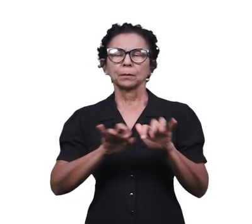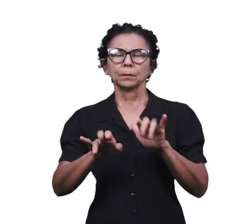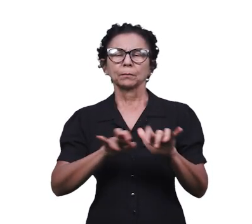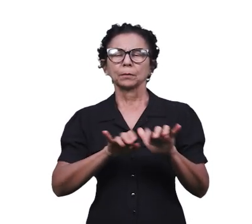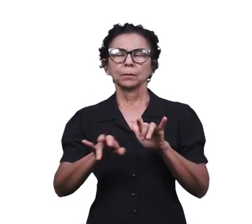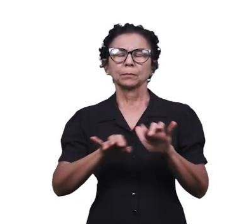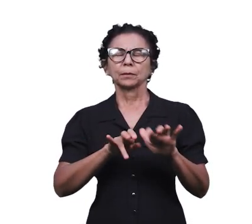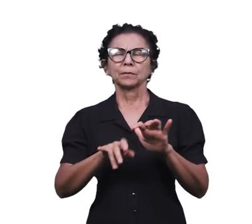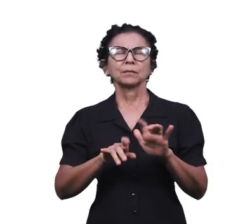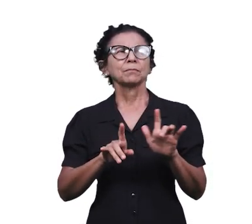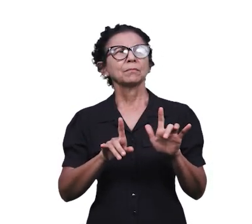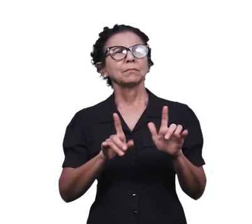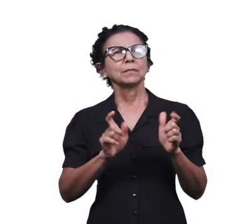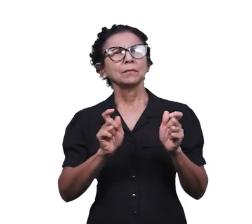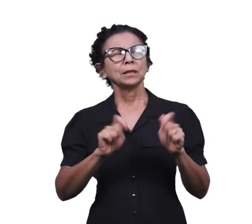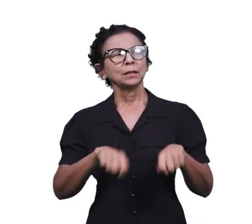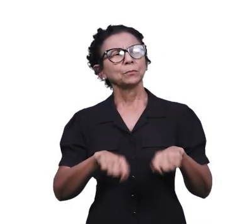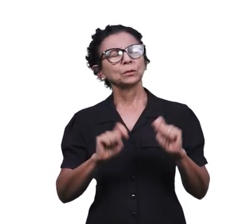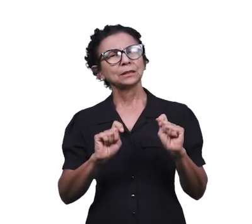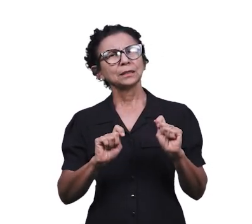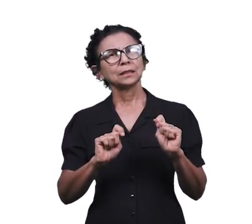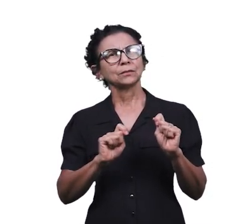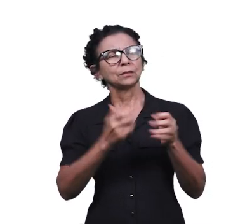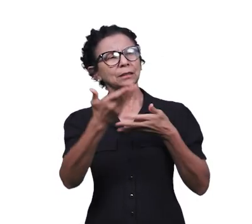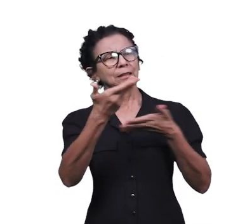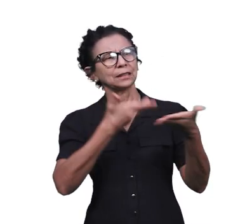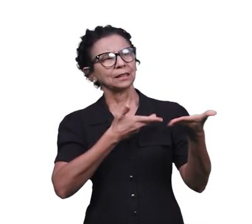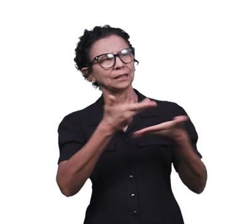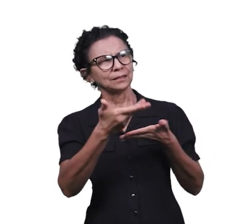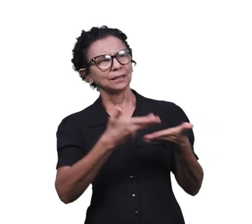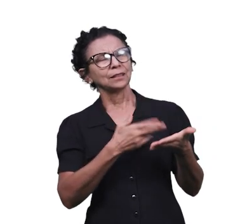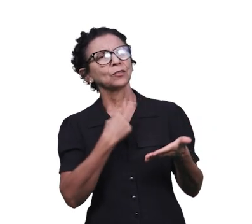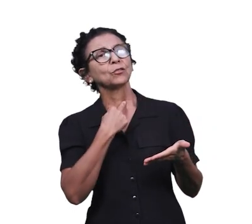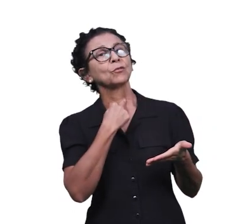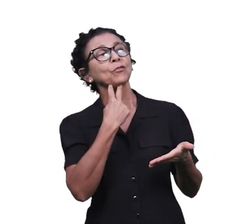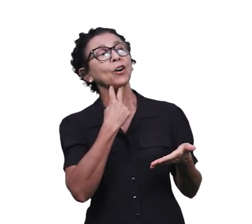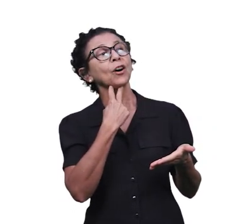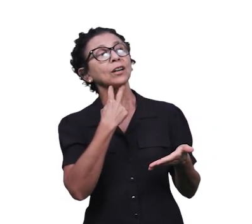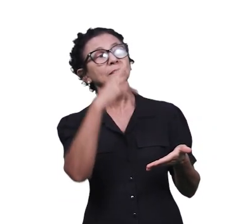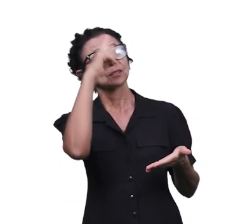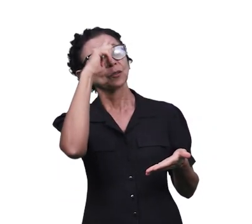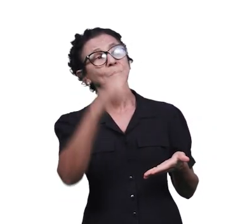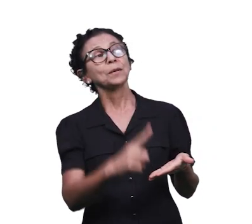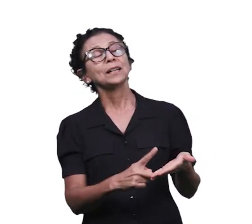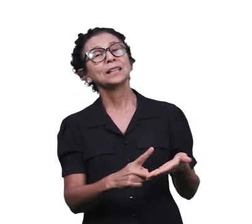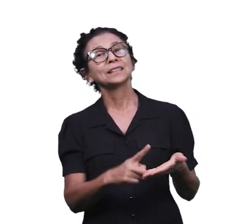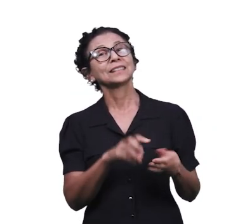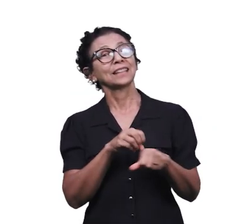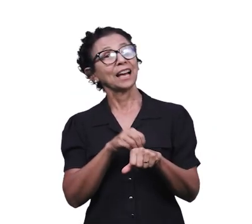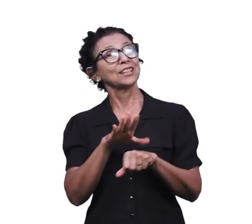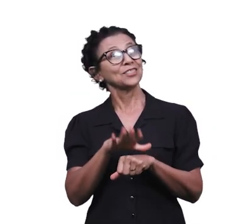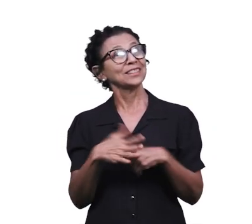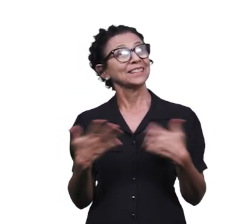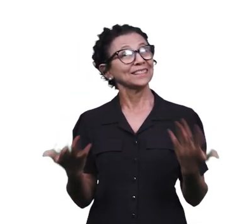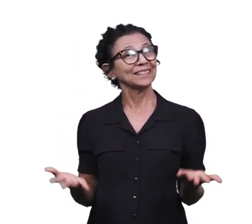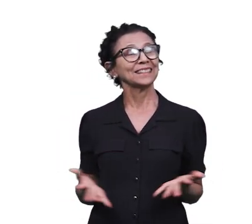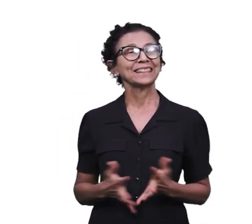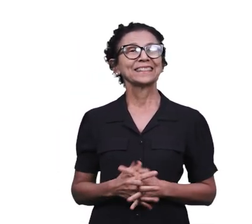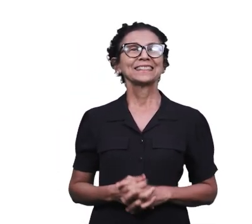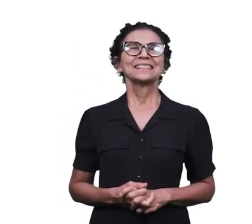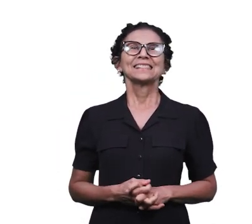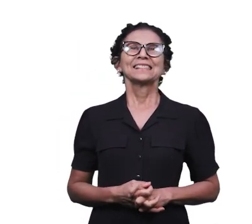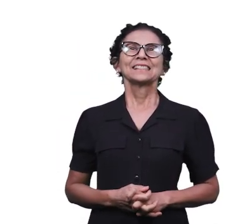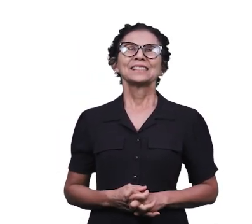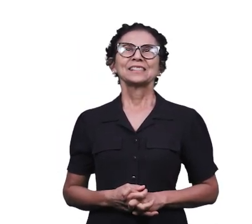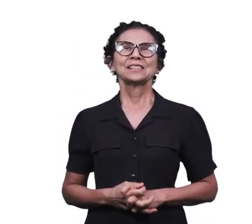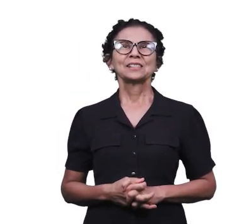você interagir com o ChatGPT por comando de voz? Essa é a dica que eu quero deixar para hoje, né? Tá aí, é só você clicar nesse